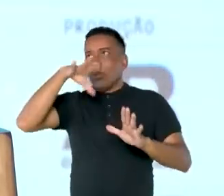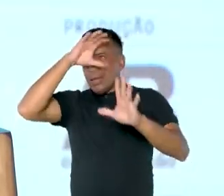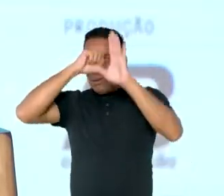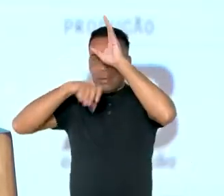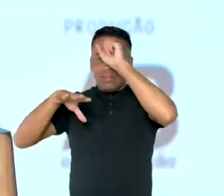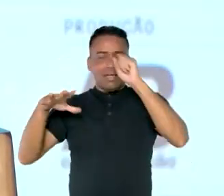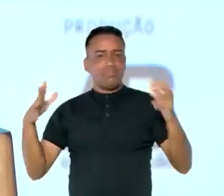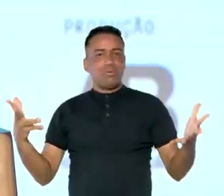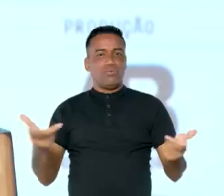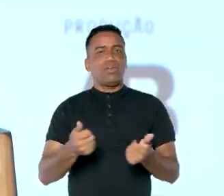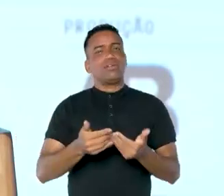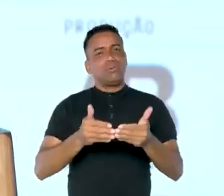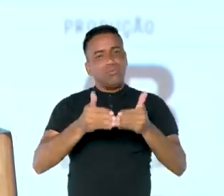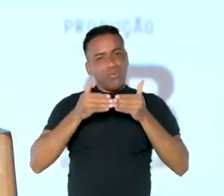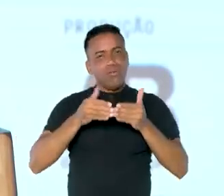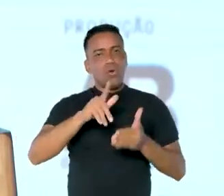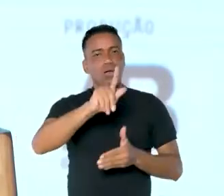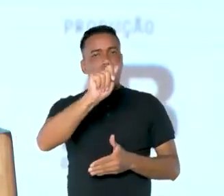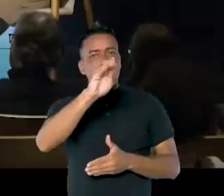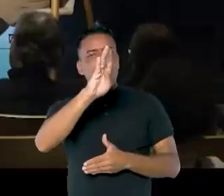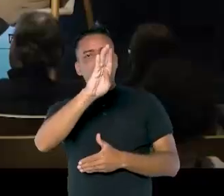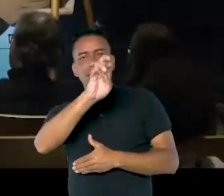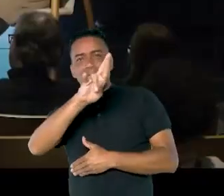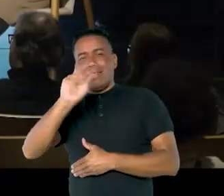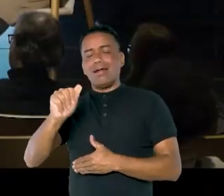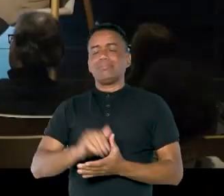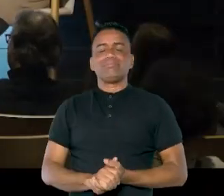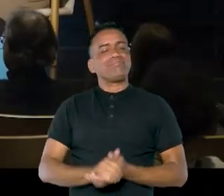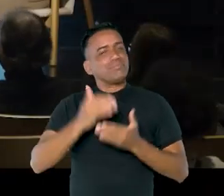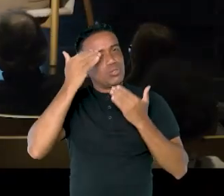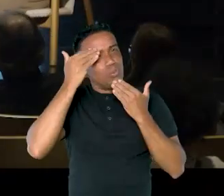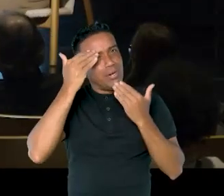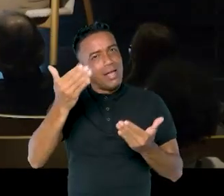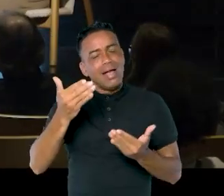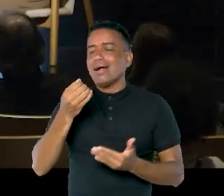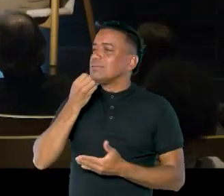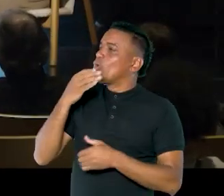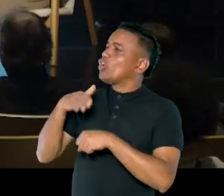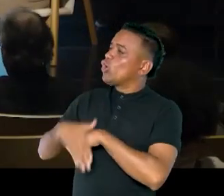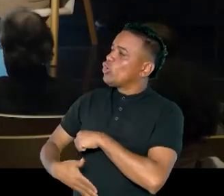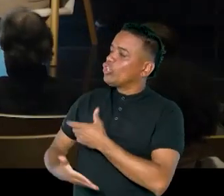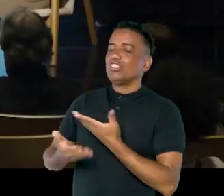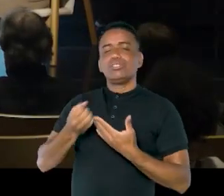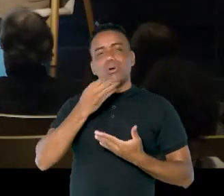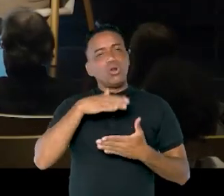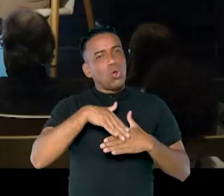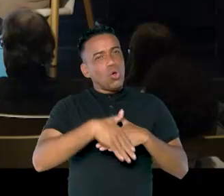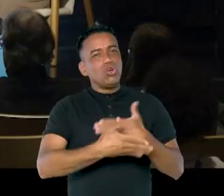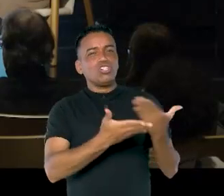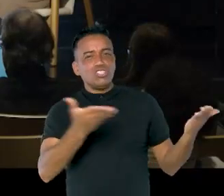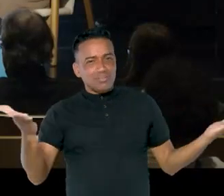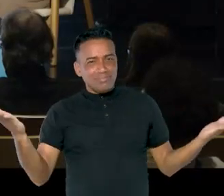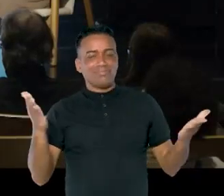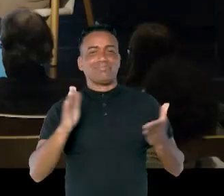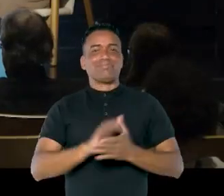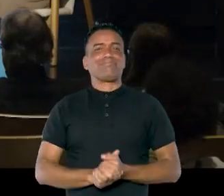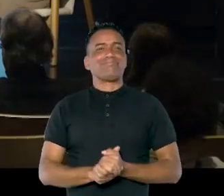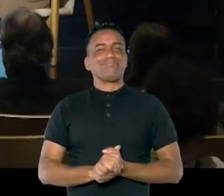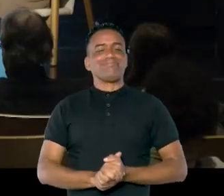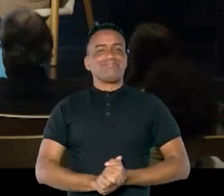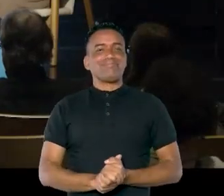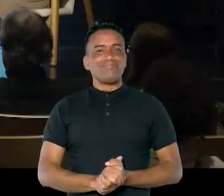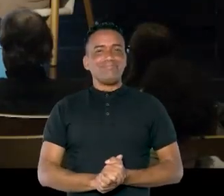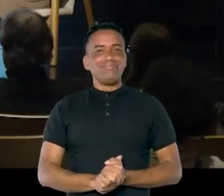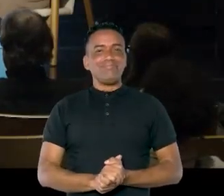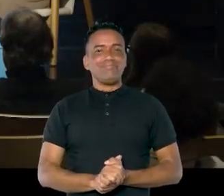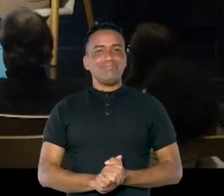de aprendizado. Por favor, Gabeira. Muito obrigado. Boa noite. Boa noite, Elisângela. Boa noite para você. Boa